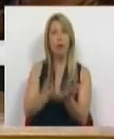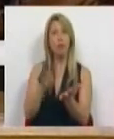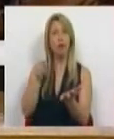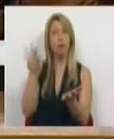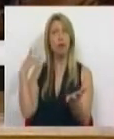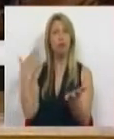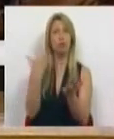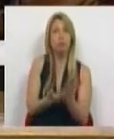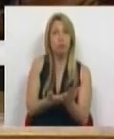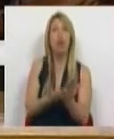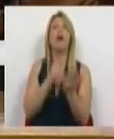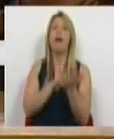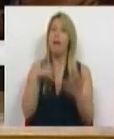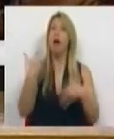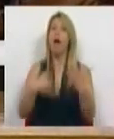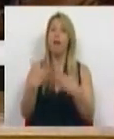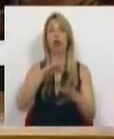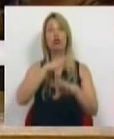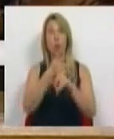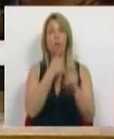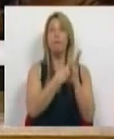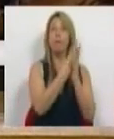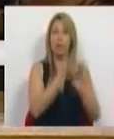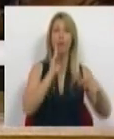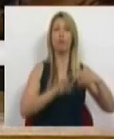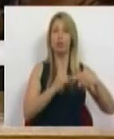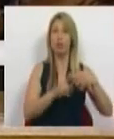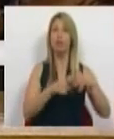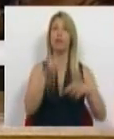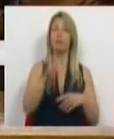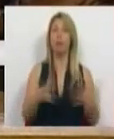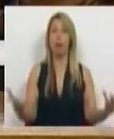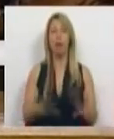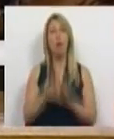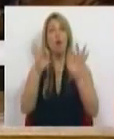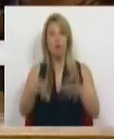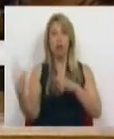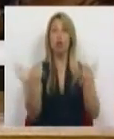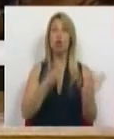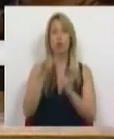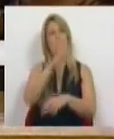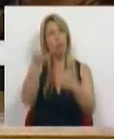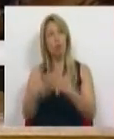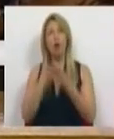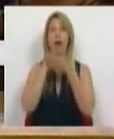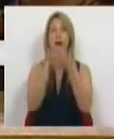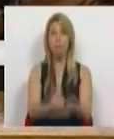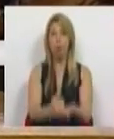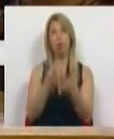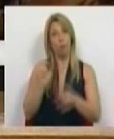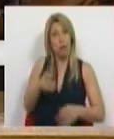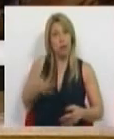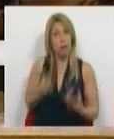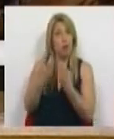e avançava outras de sentido igualmente positivo. No fim da discussão e com as propostas e contributos do PCP e das bancadas que